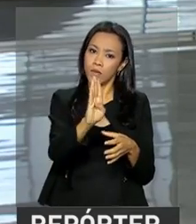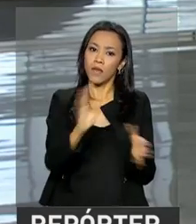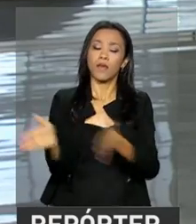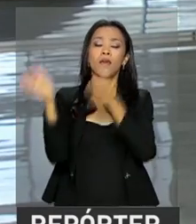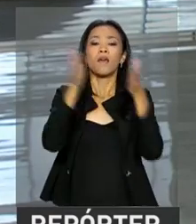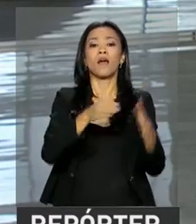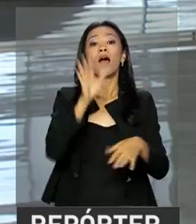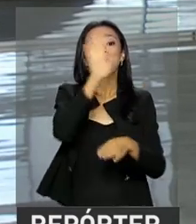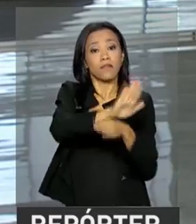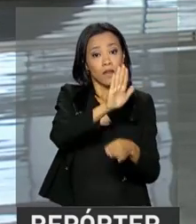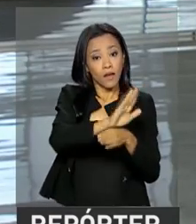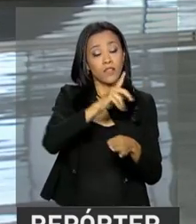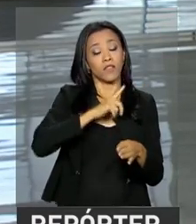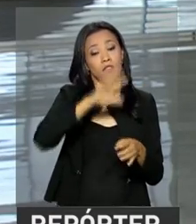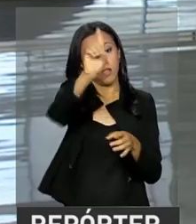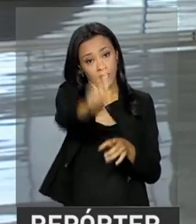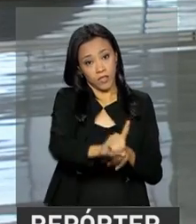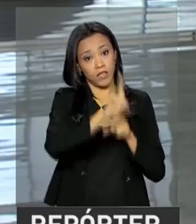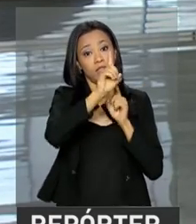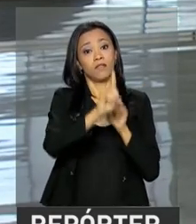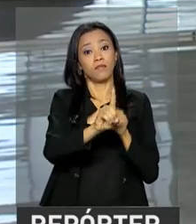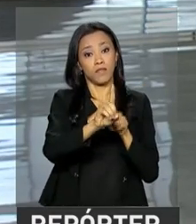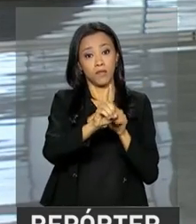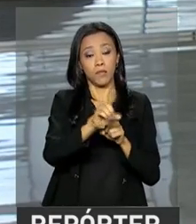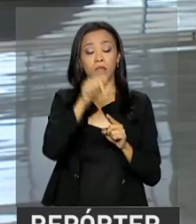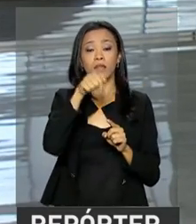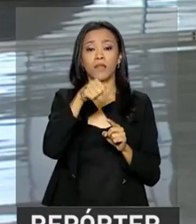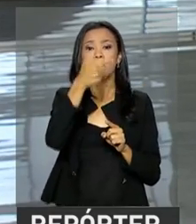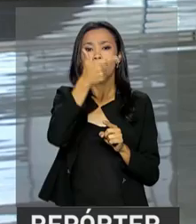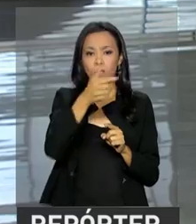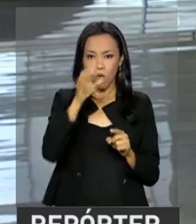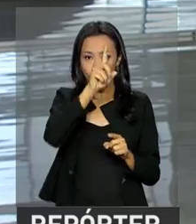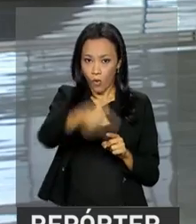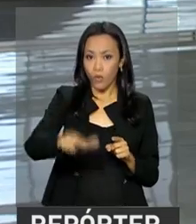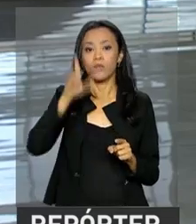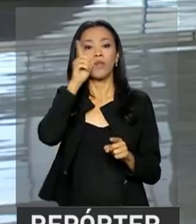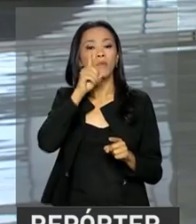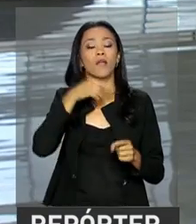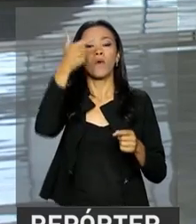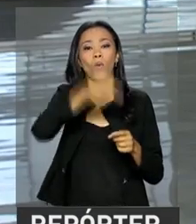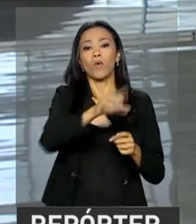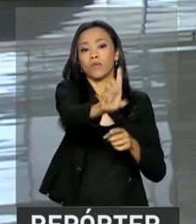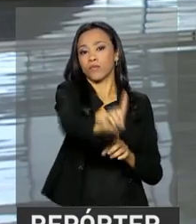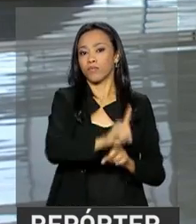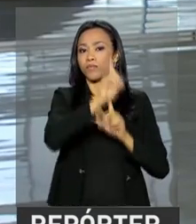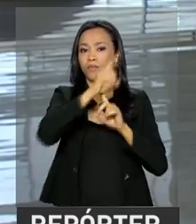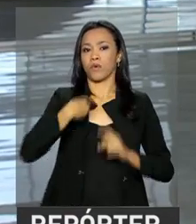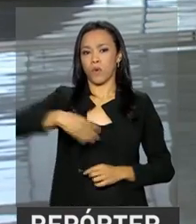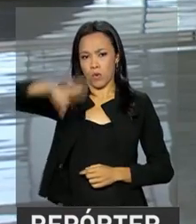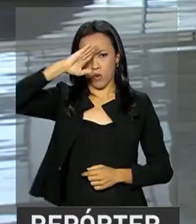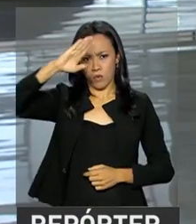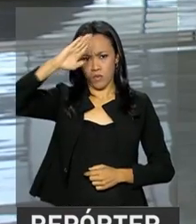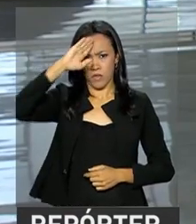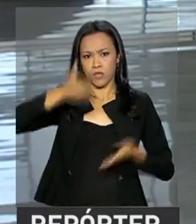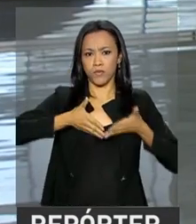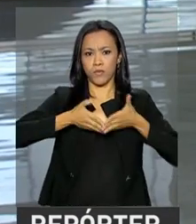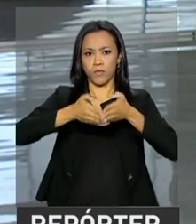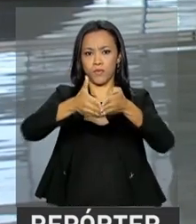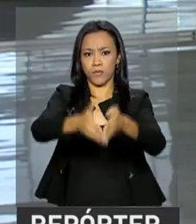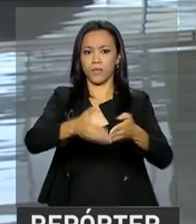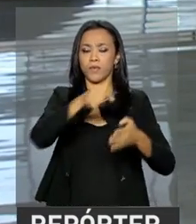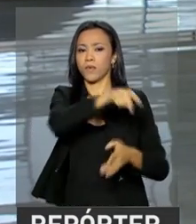deputado Bonifácio de Andrada do PSDB de Minas Gerais e às 3:30 o comandante da Marinha Almirante de esquadra Eduardo